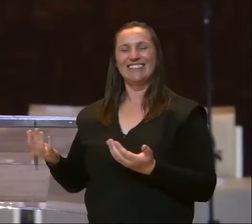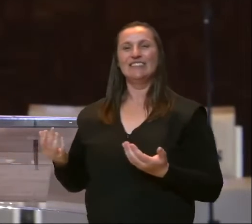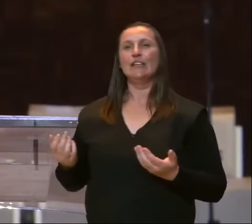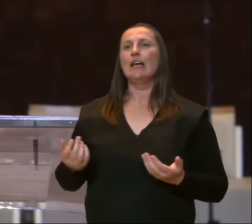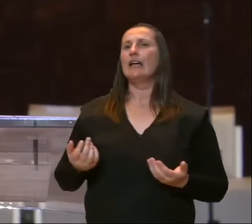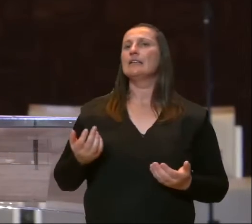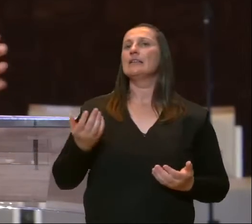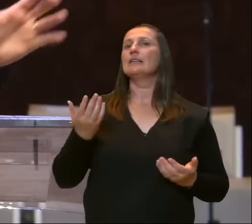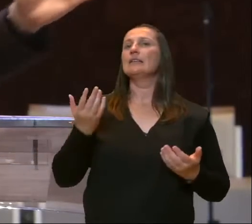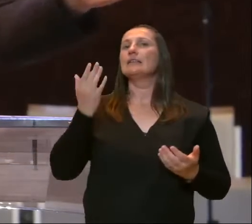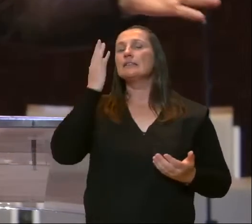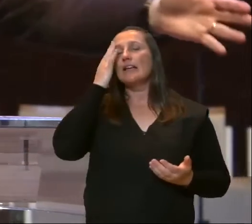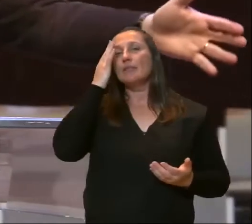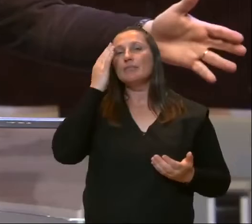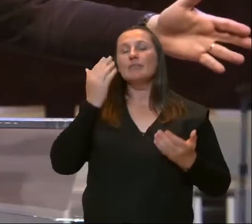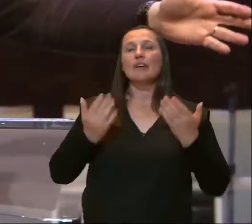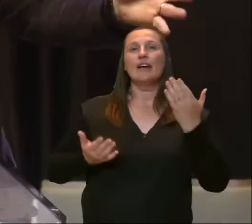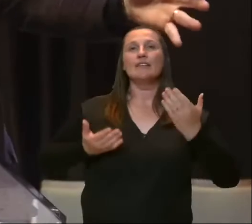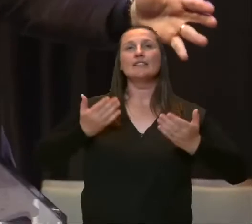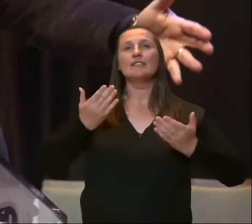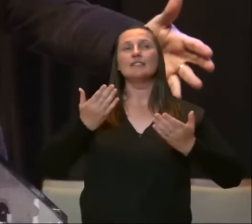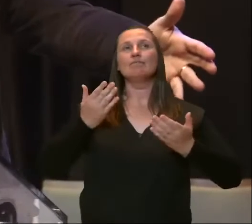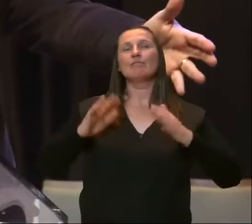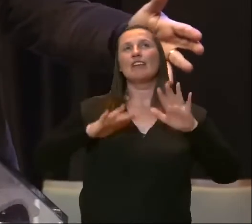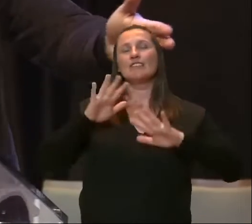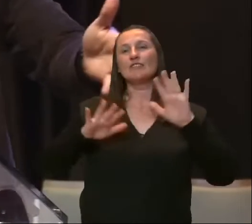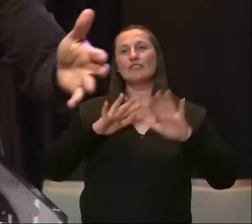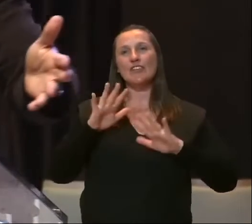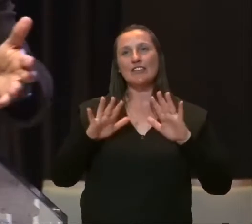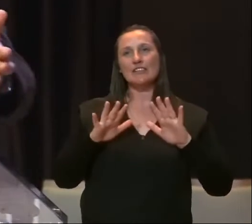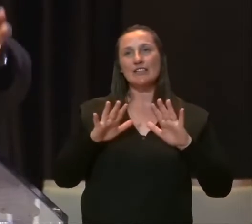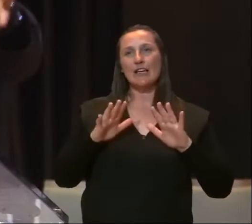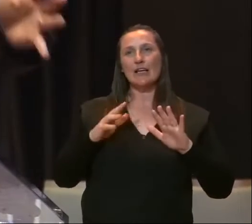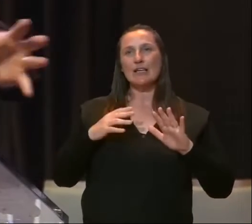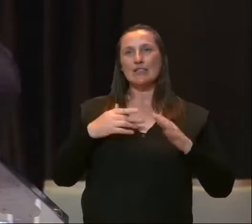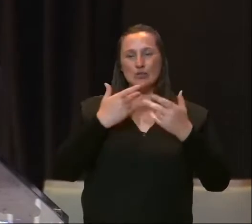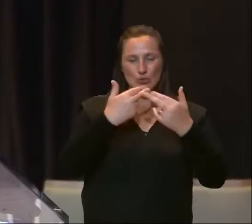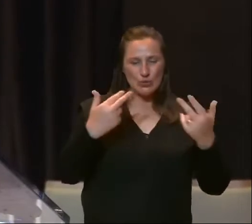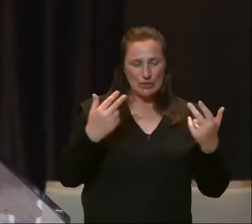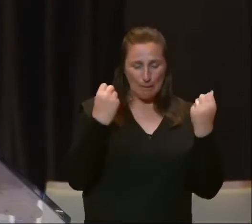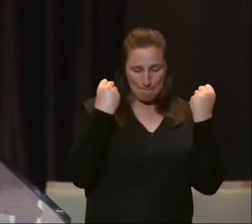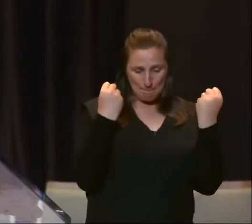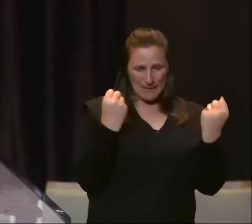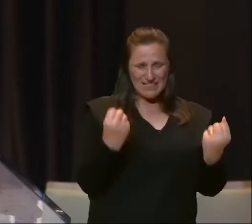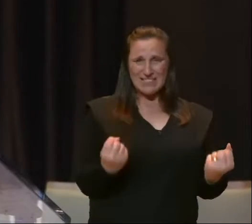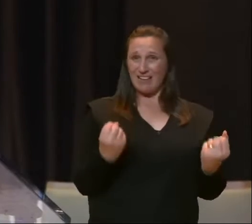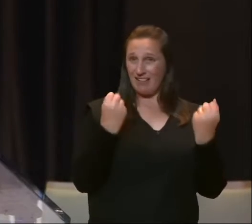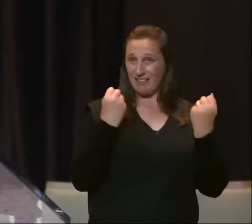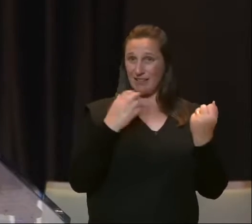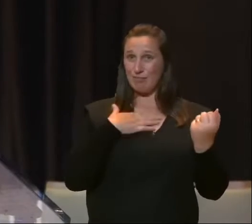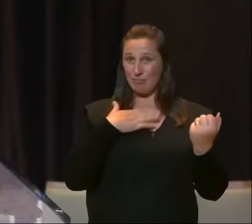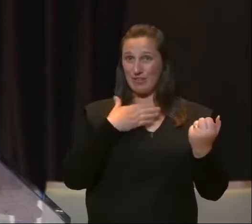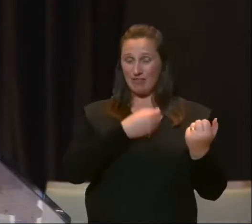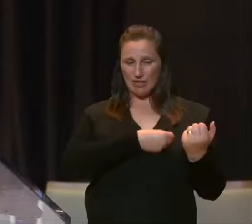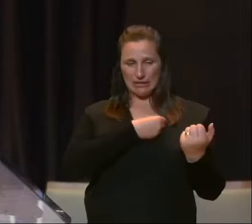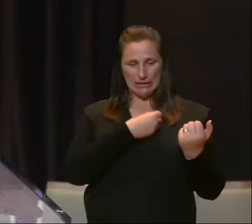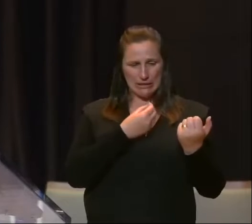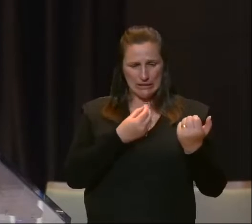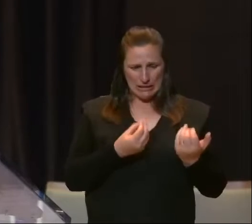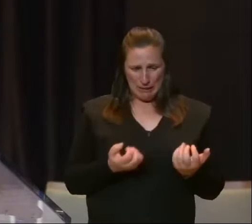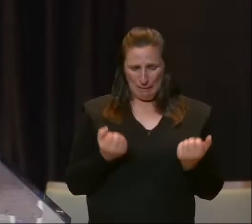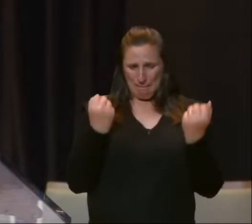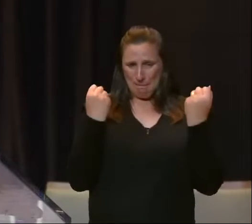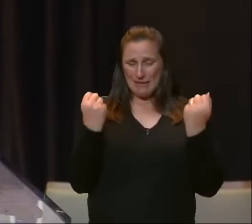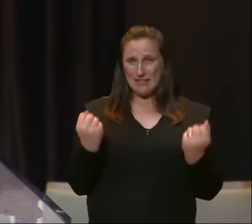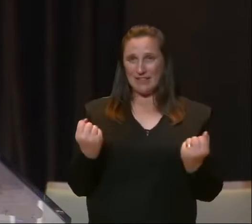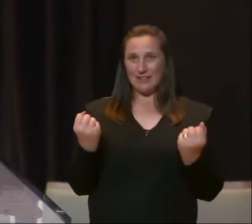vida e eu creio. Deus está aqui. Está aqui. Mas pastor, como que a